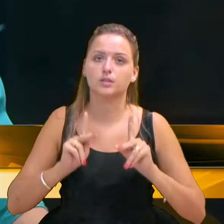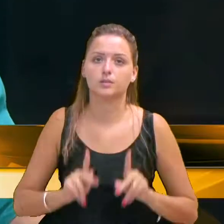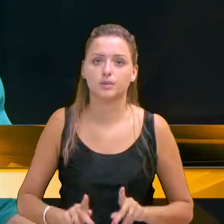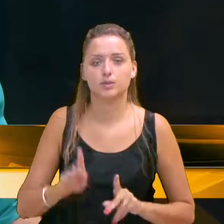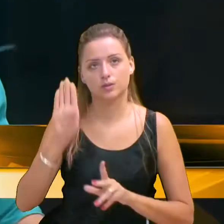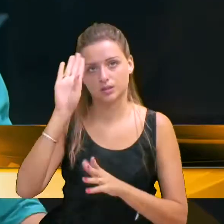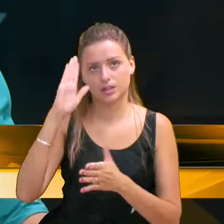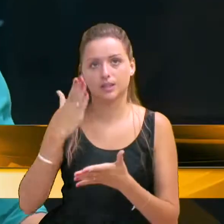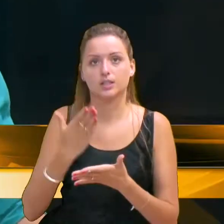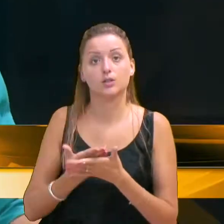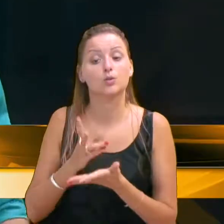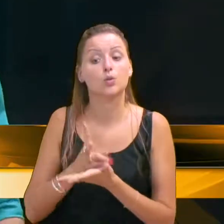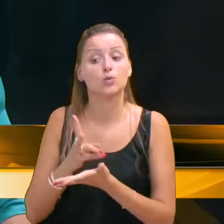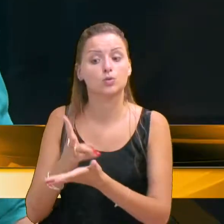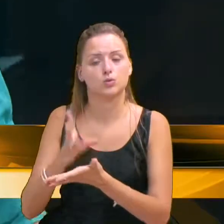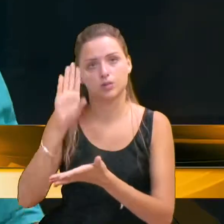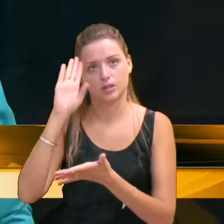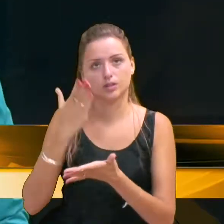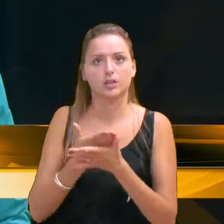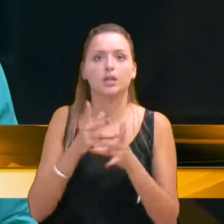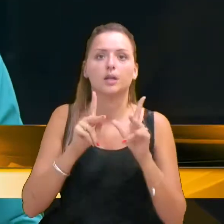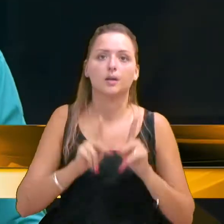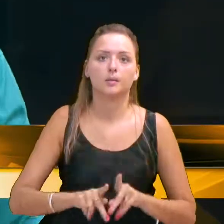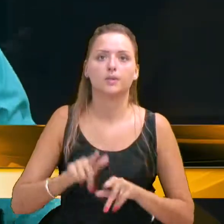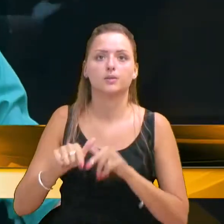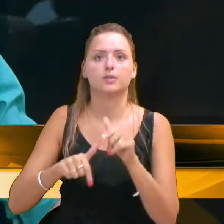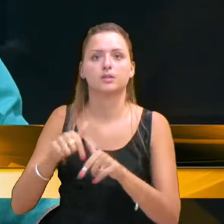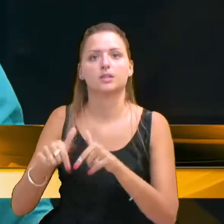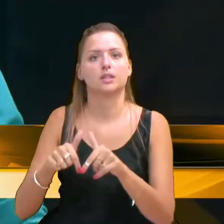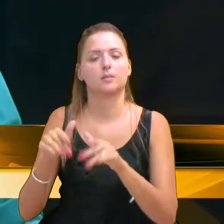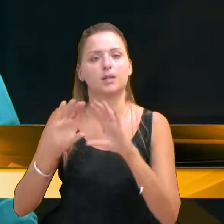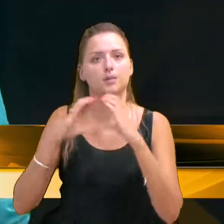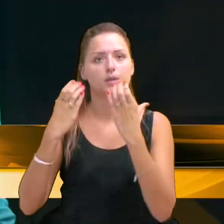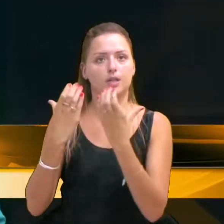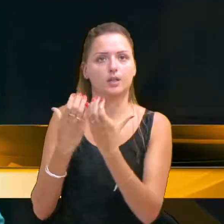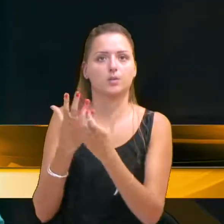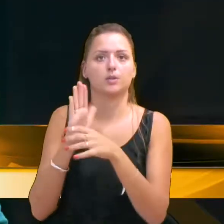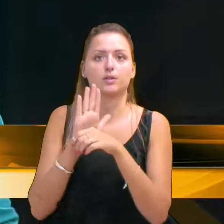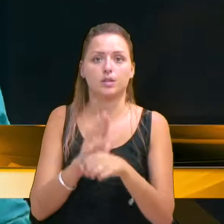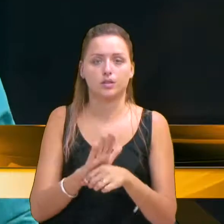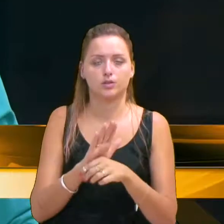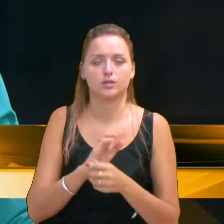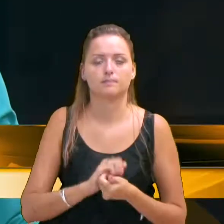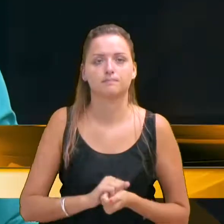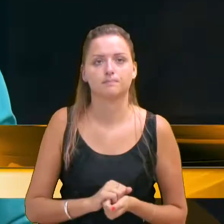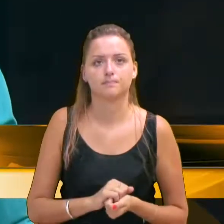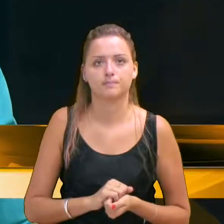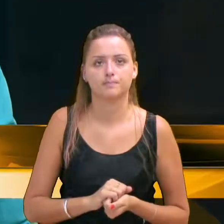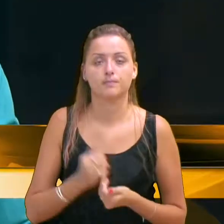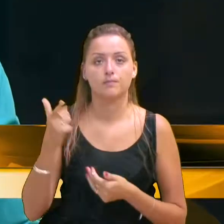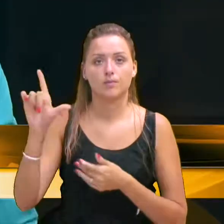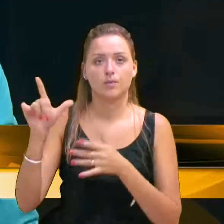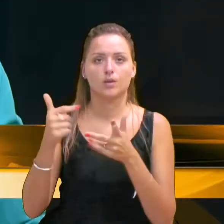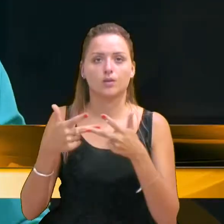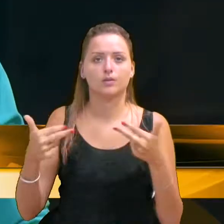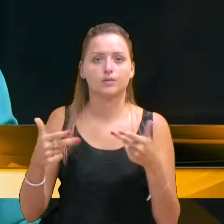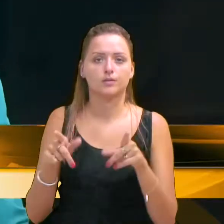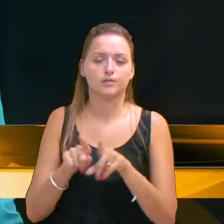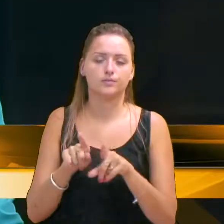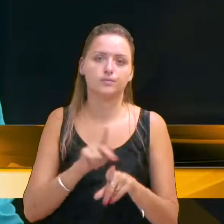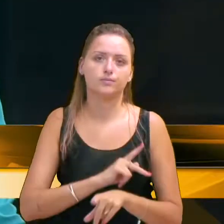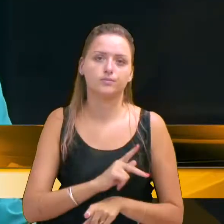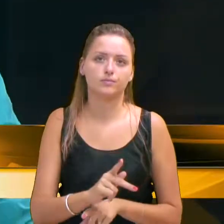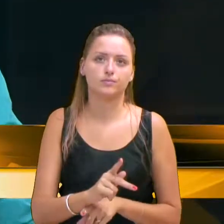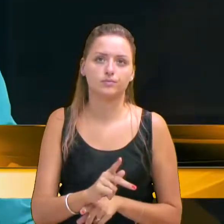confiem neles, continuem confiando que são pessoas que trabalham para a nossa comunidade para ajudar as pessoas. Outro assunto, senhor